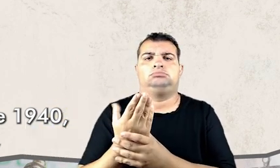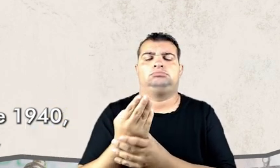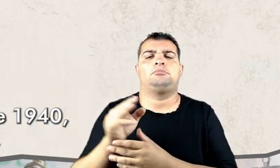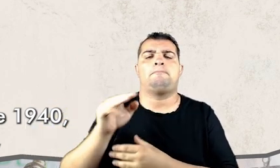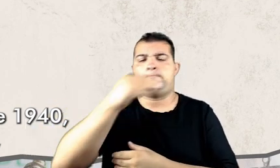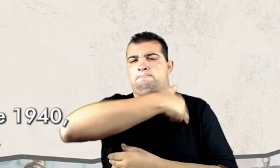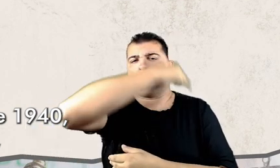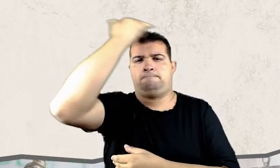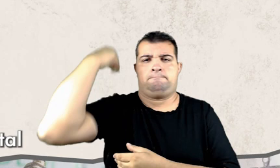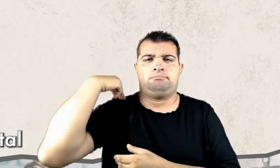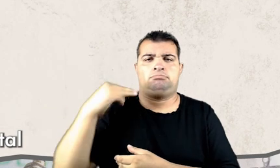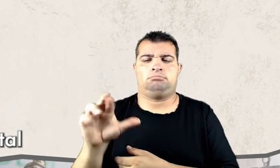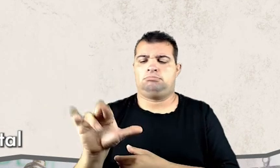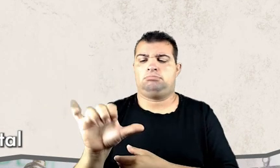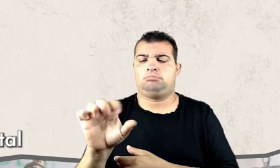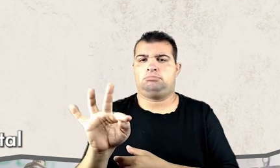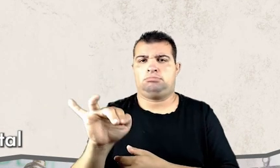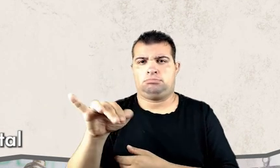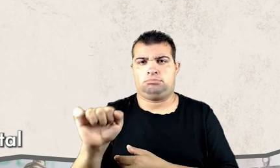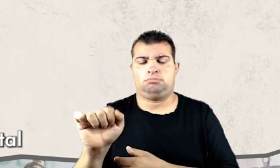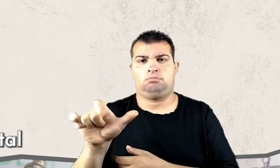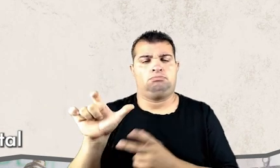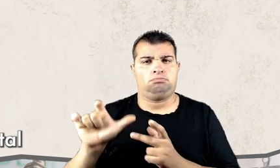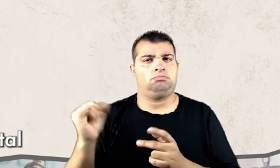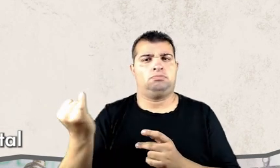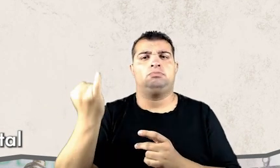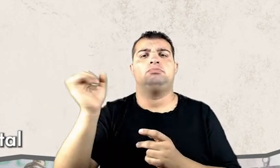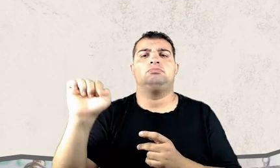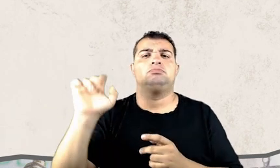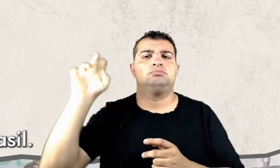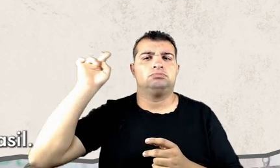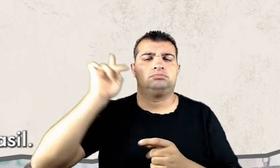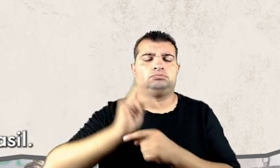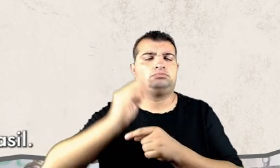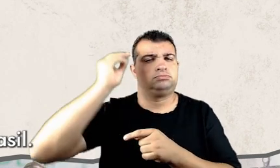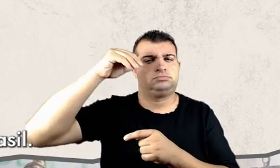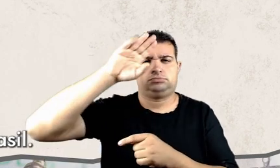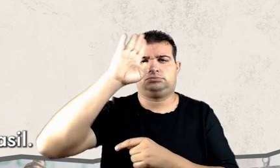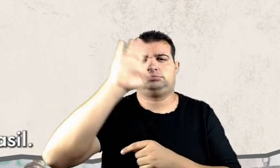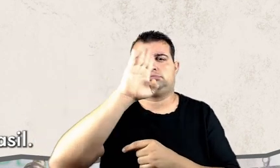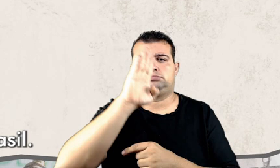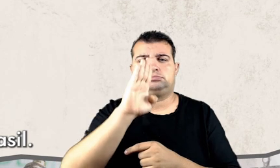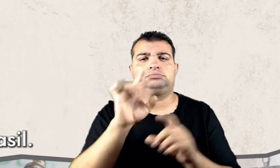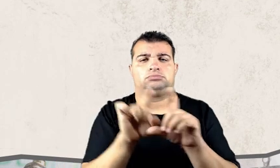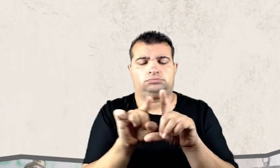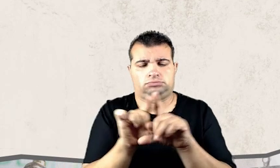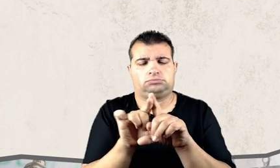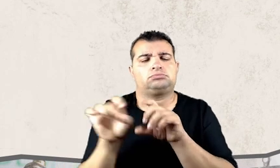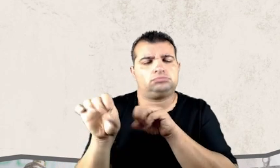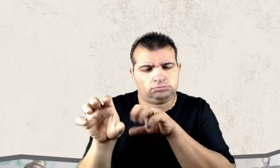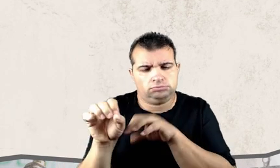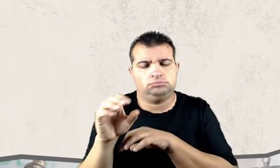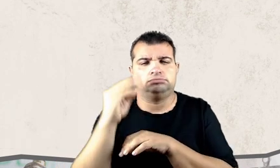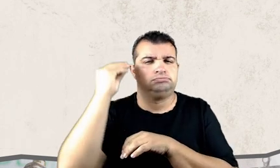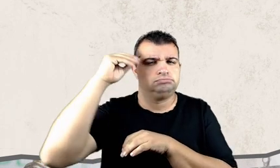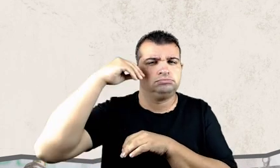criada pela Madre Cristina, que foi uma figura fundamental na história da psicologia no Brasil, no